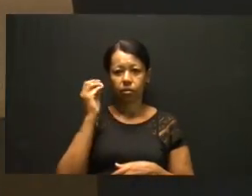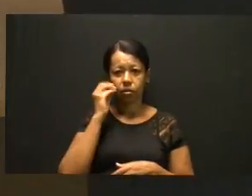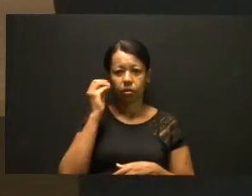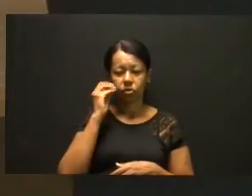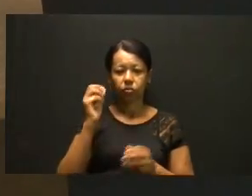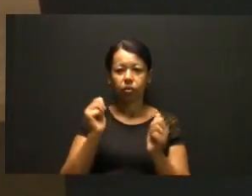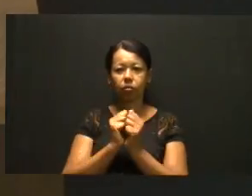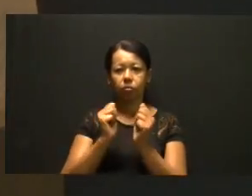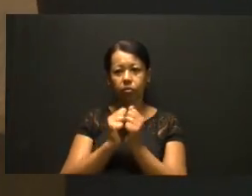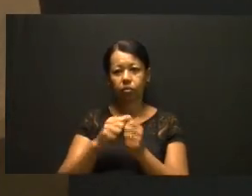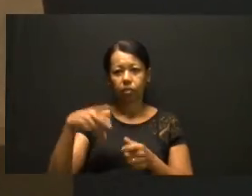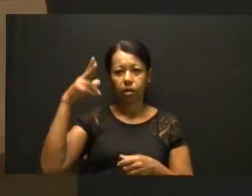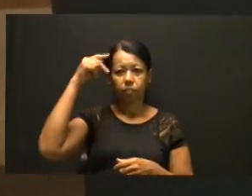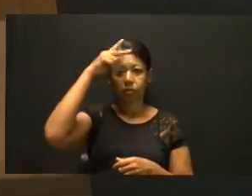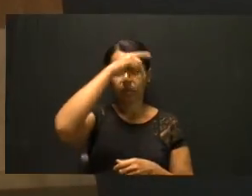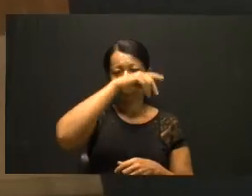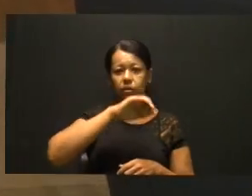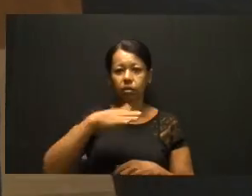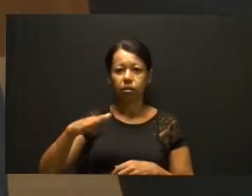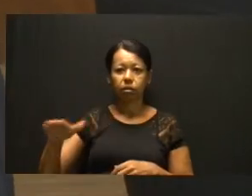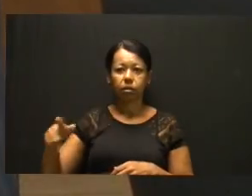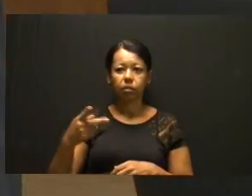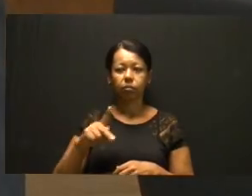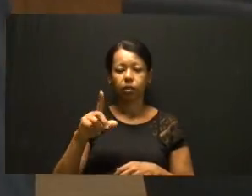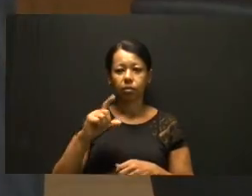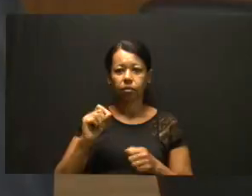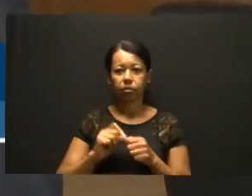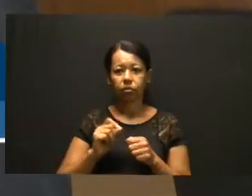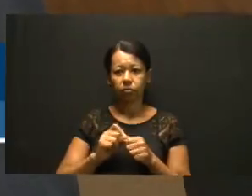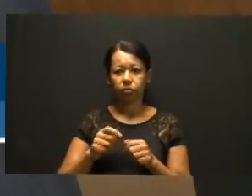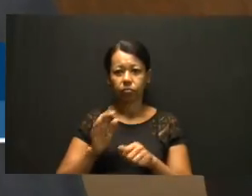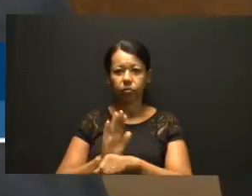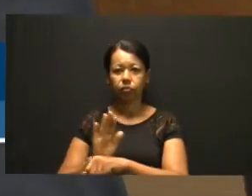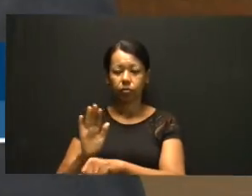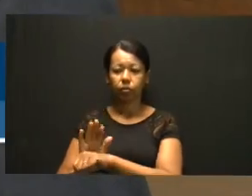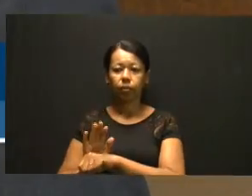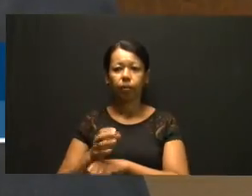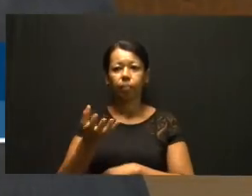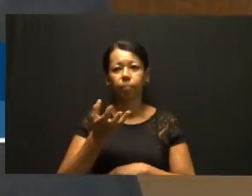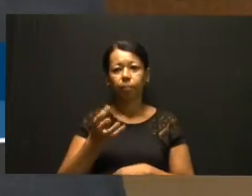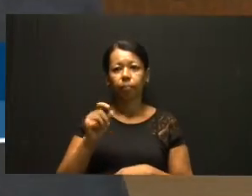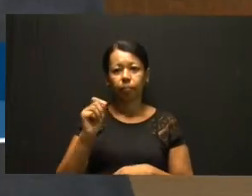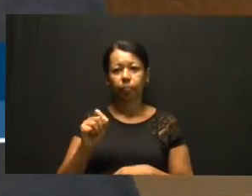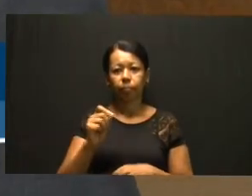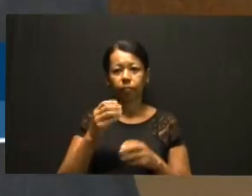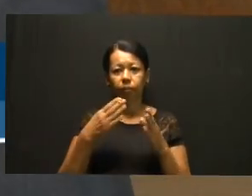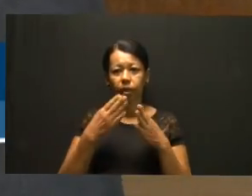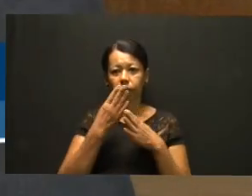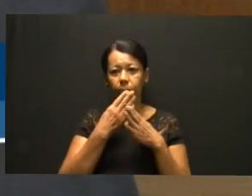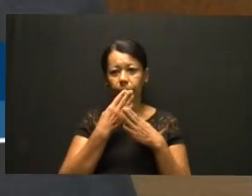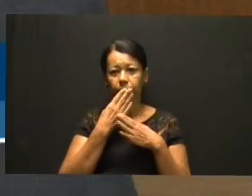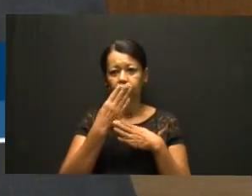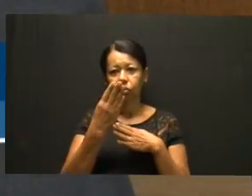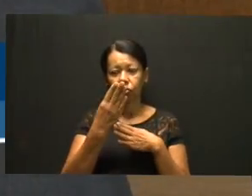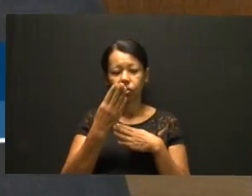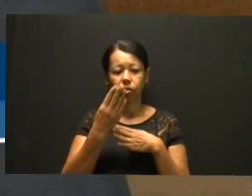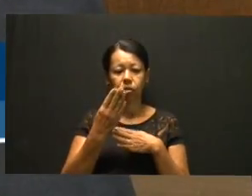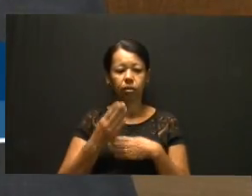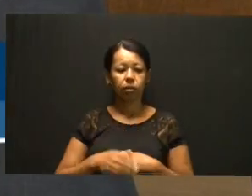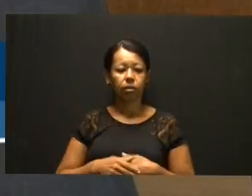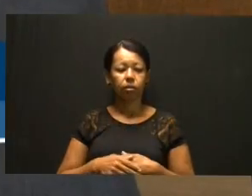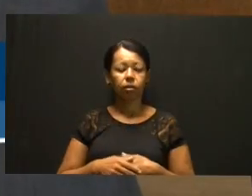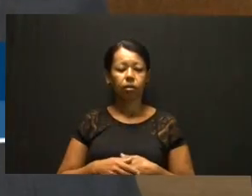com a Prefeitura de Santos para que seja feito um repasse. E eu só quero que pedir e vem através dos